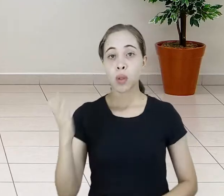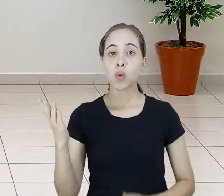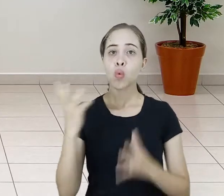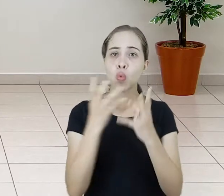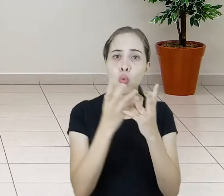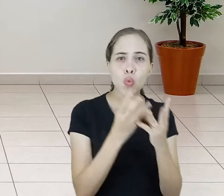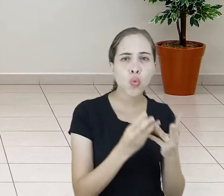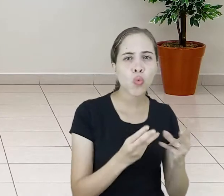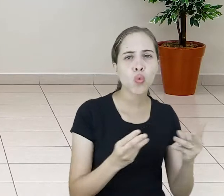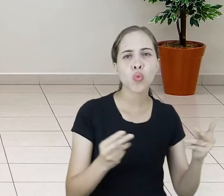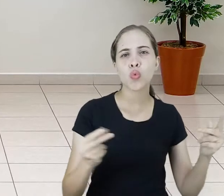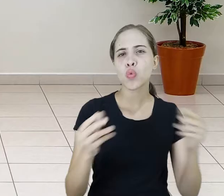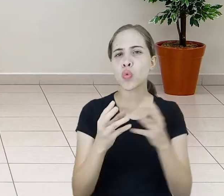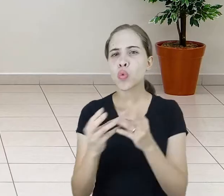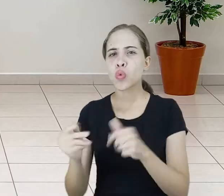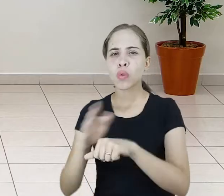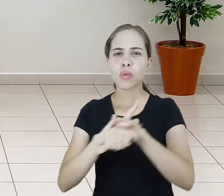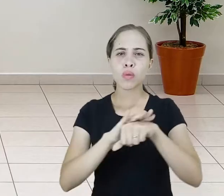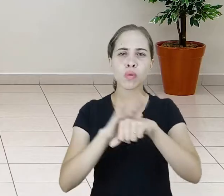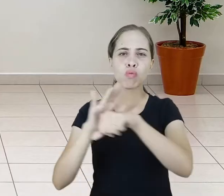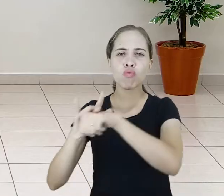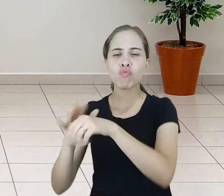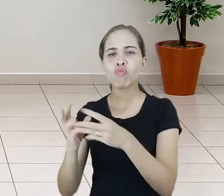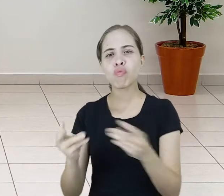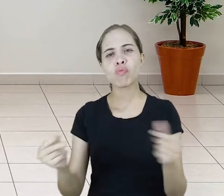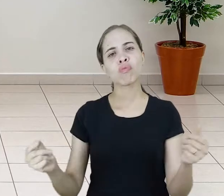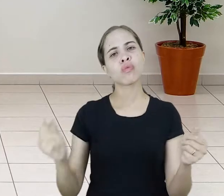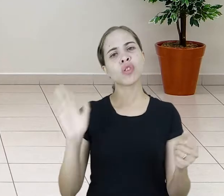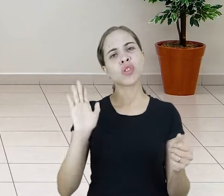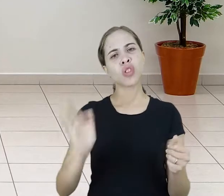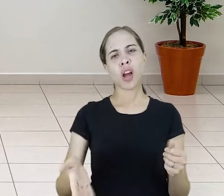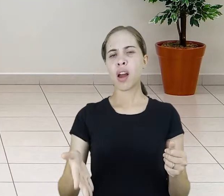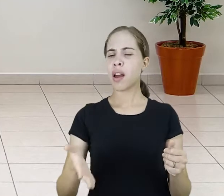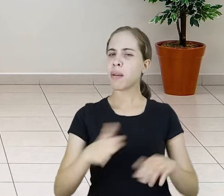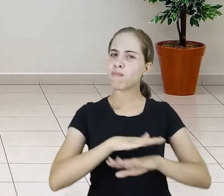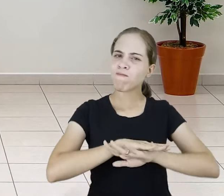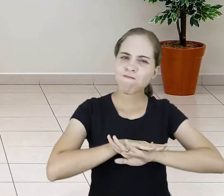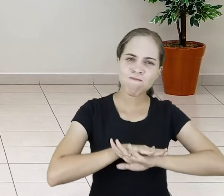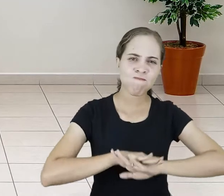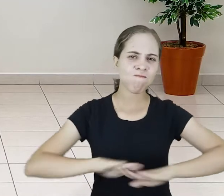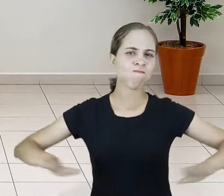curou enfermos e ao mal pôs fim,